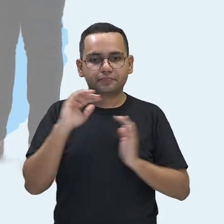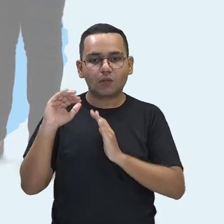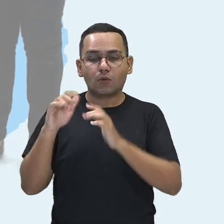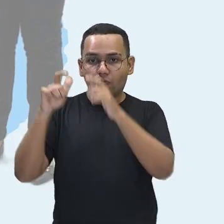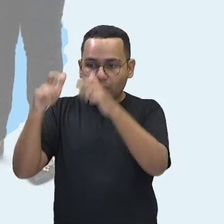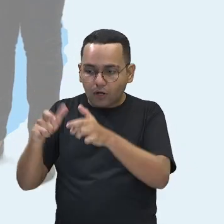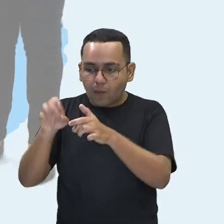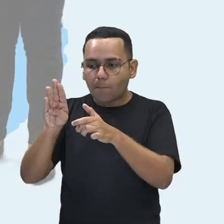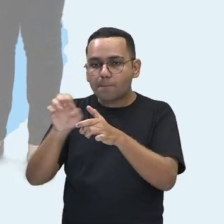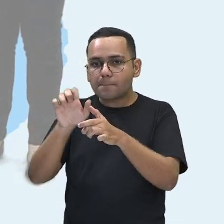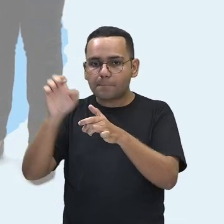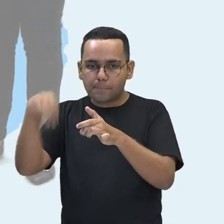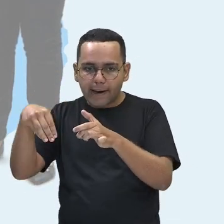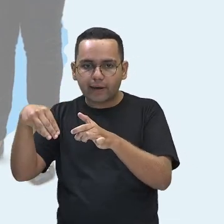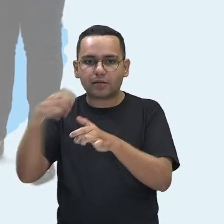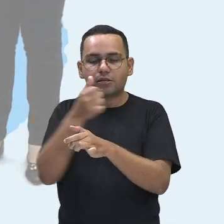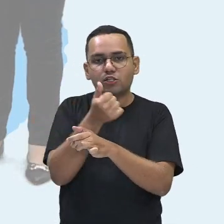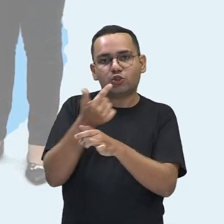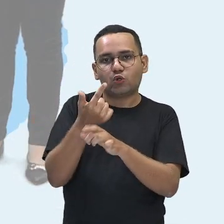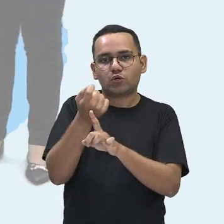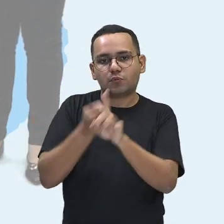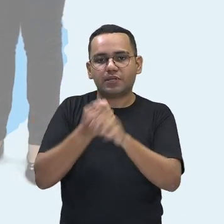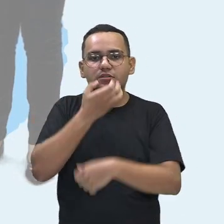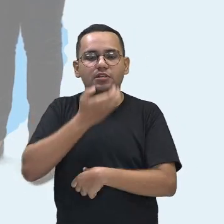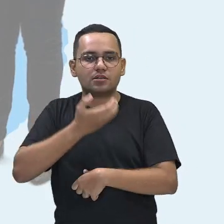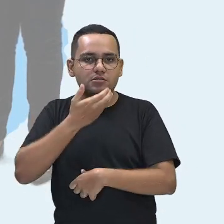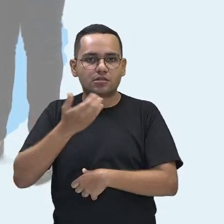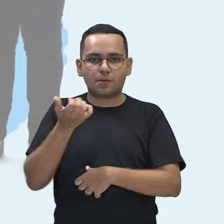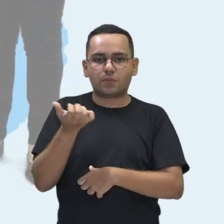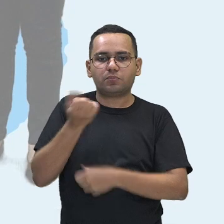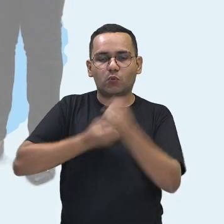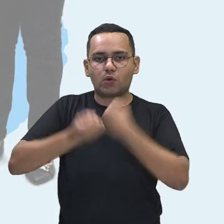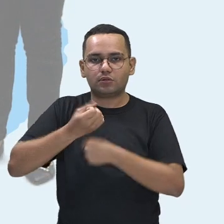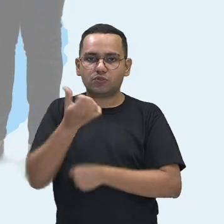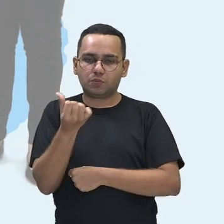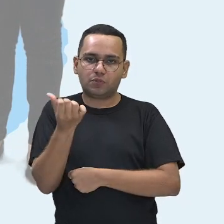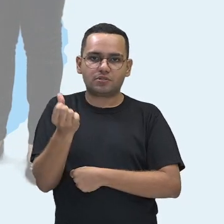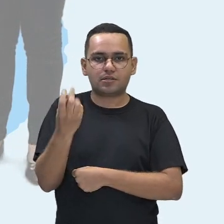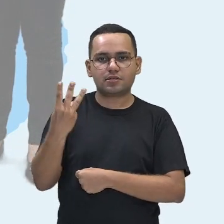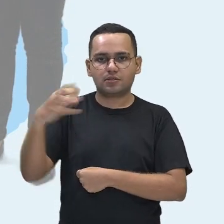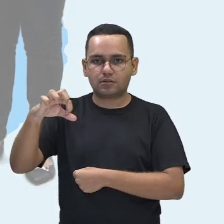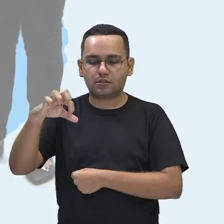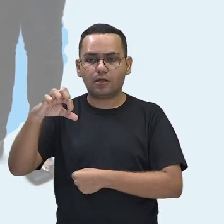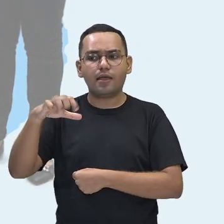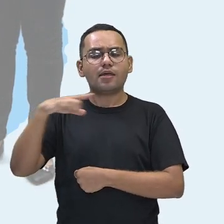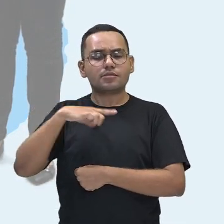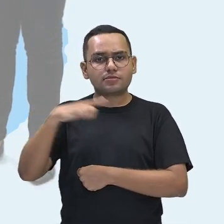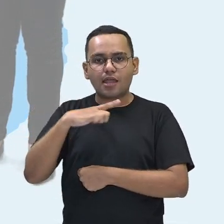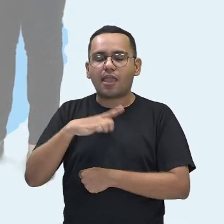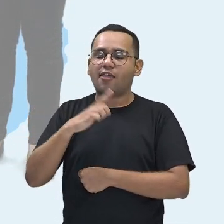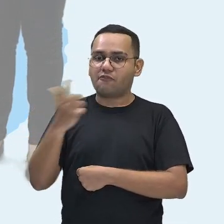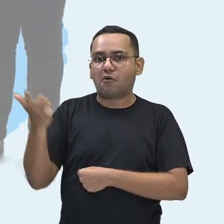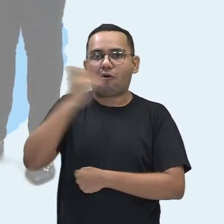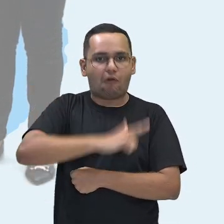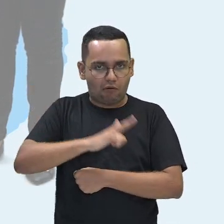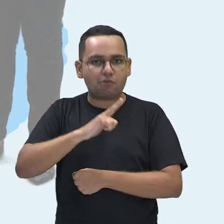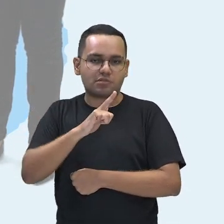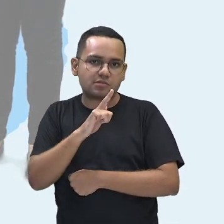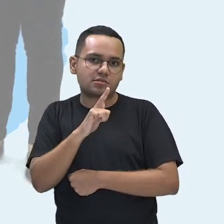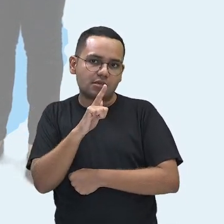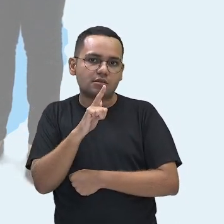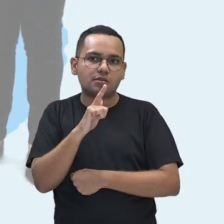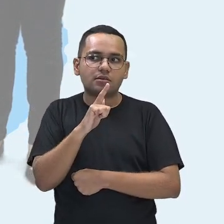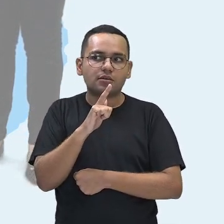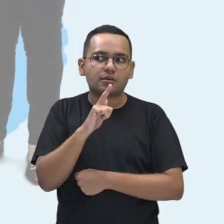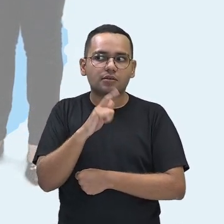dia 12 de dezembro de 1639, cumprindo a sua missão após mais de 2 anos de sua